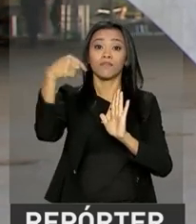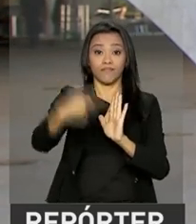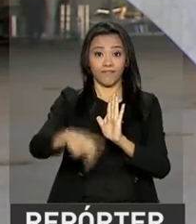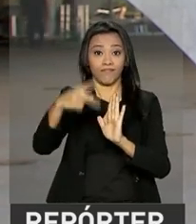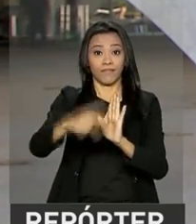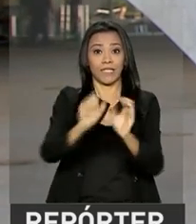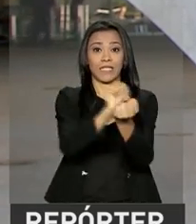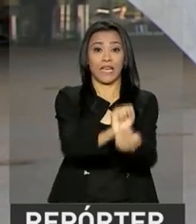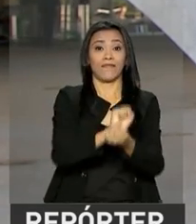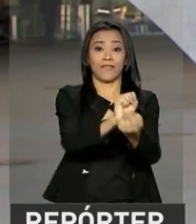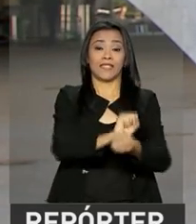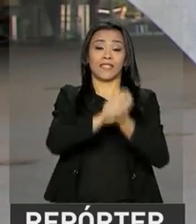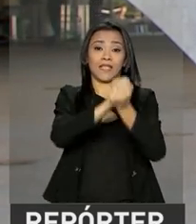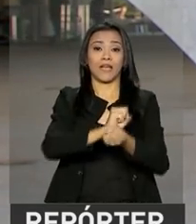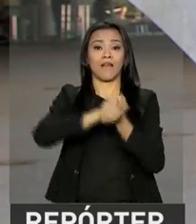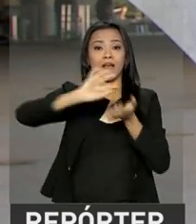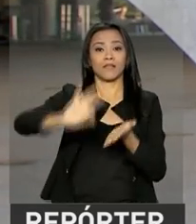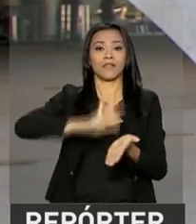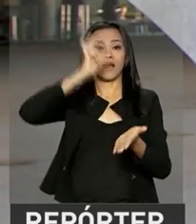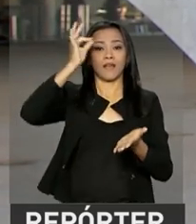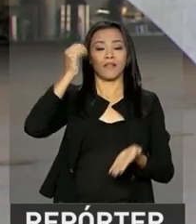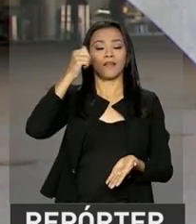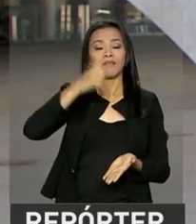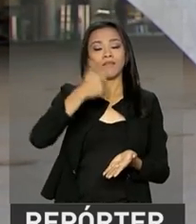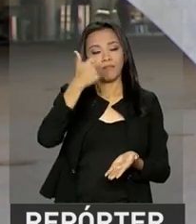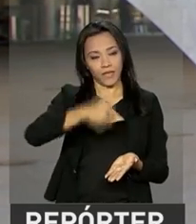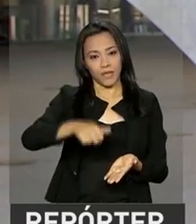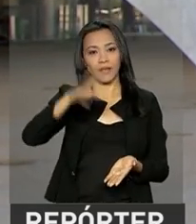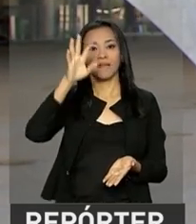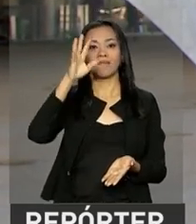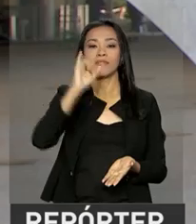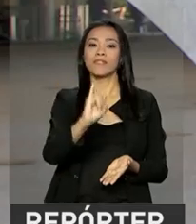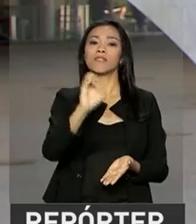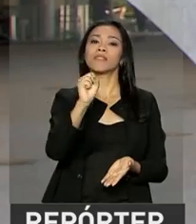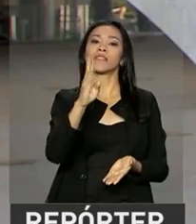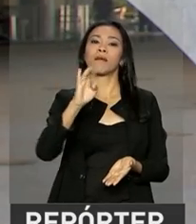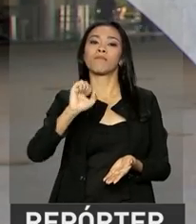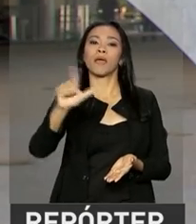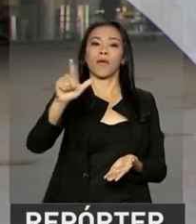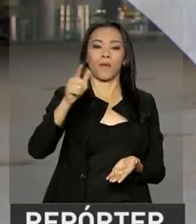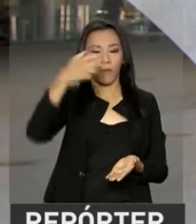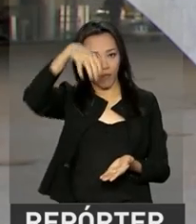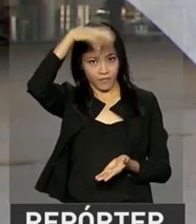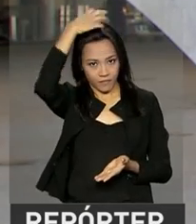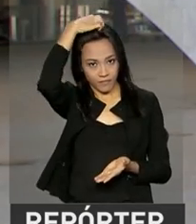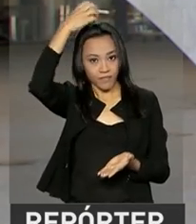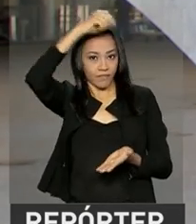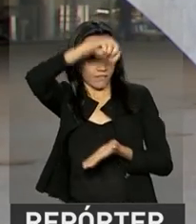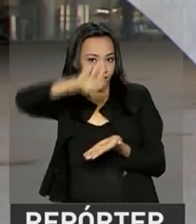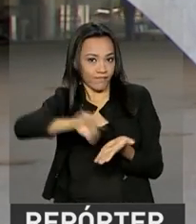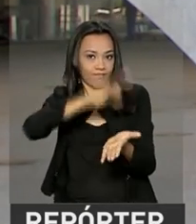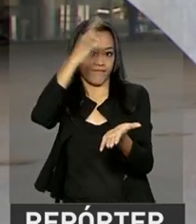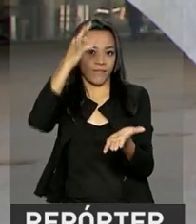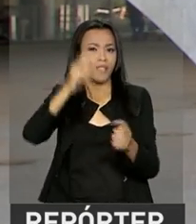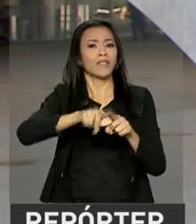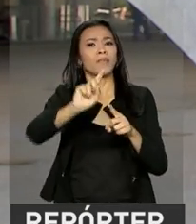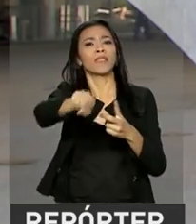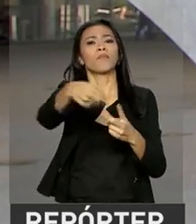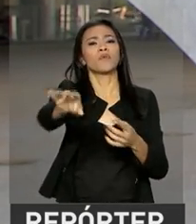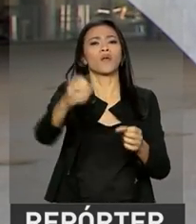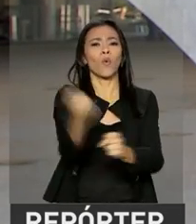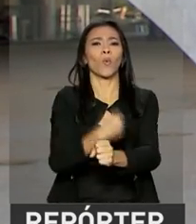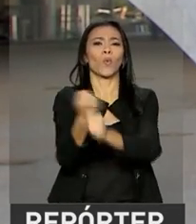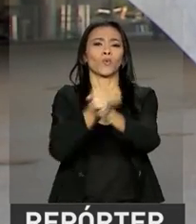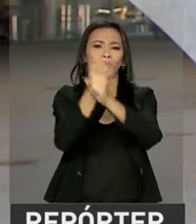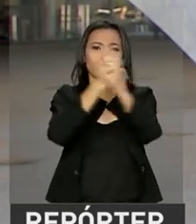Brasil assinada pela Princesa Isabel e outros documentos que vem até o período mais recente da construção de Brasília tem muita